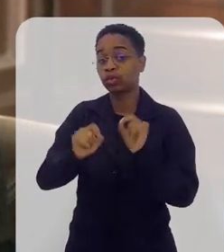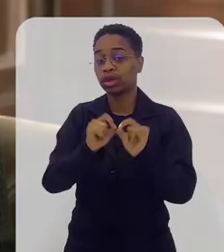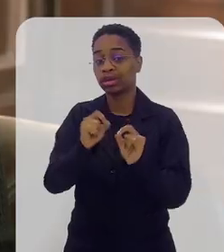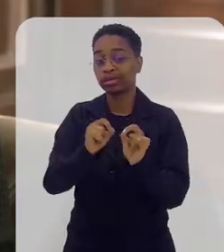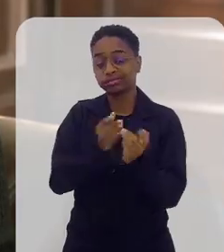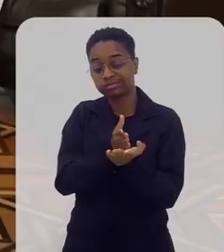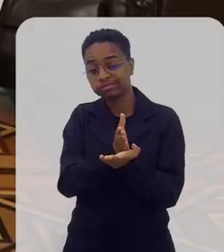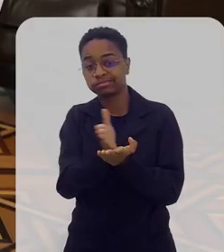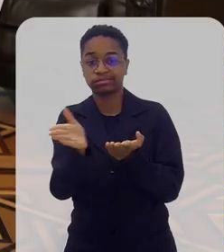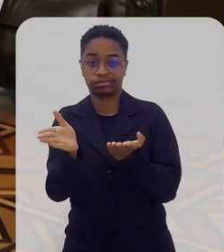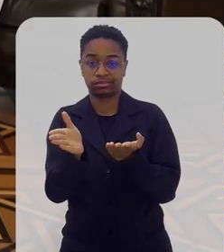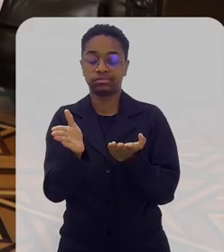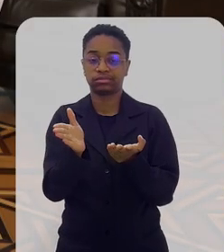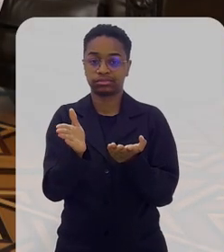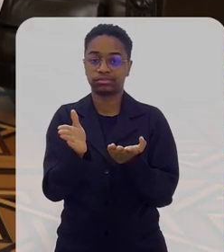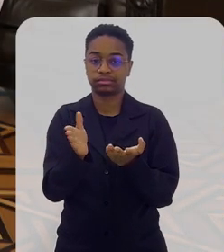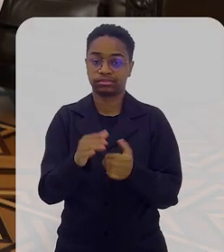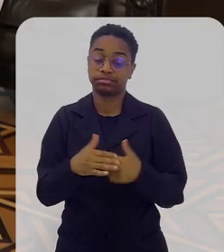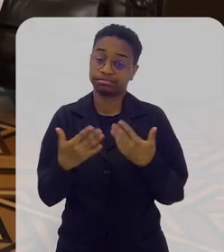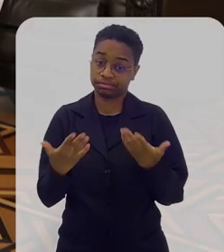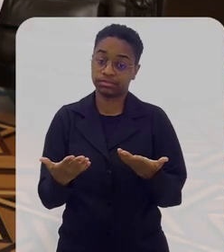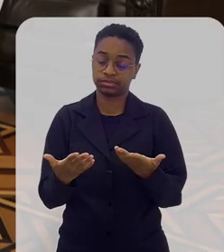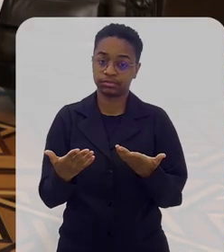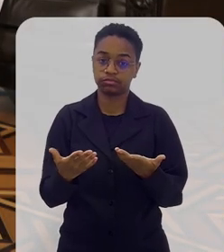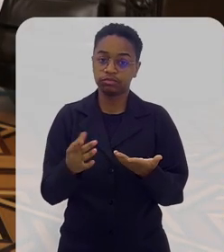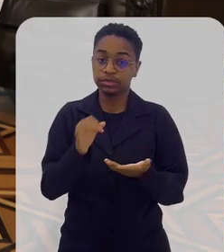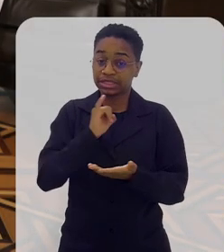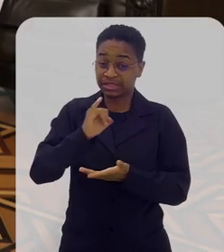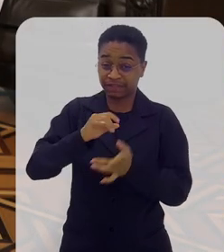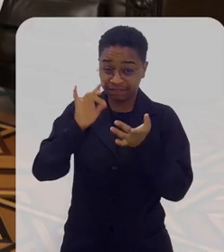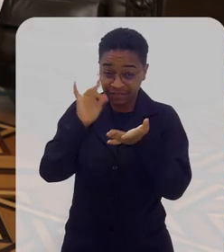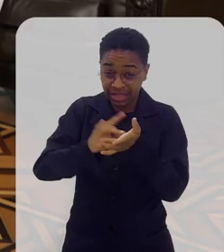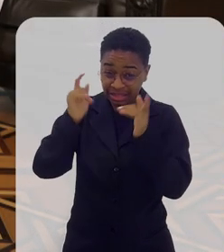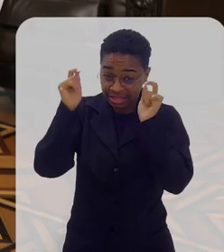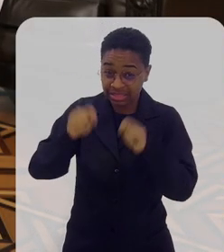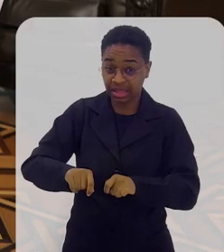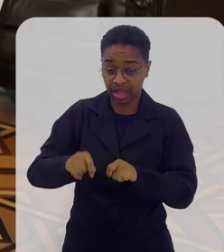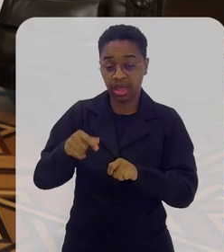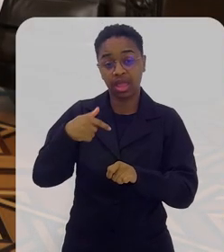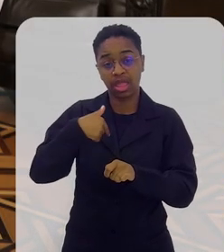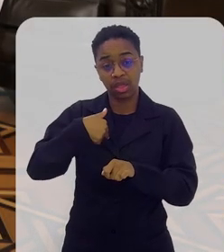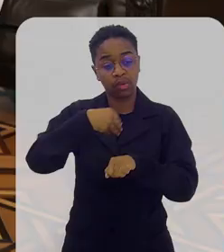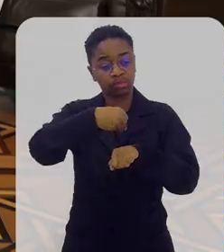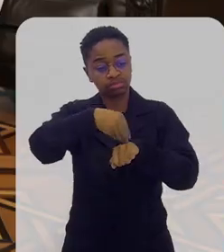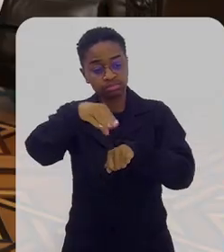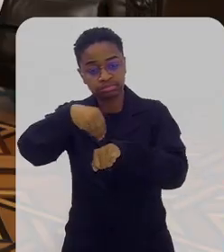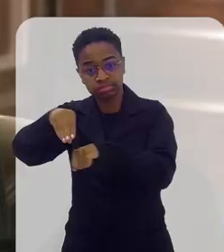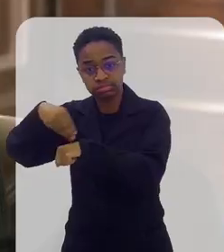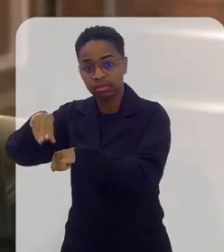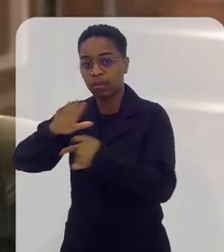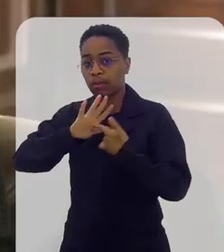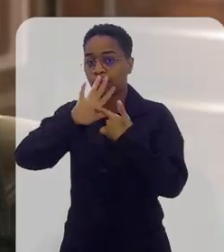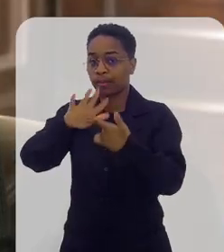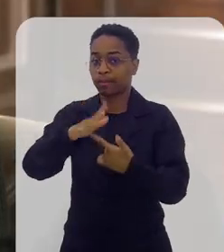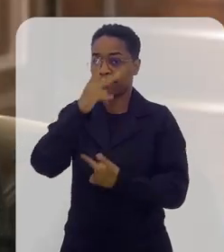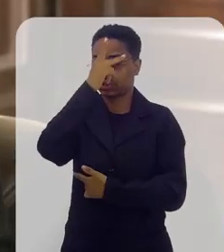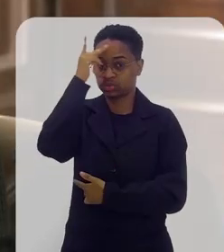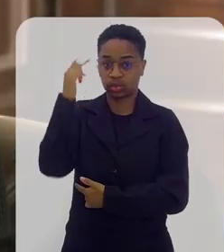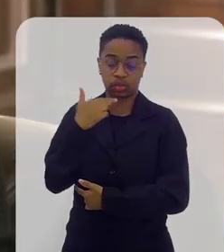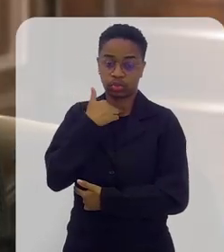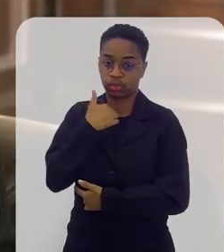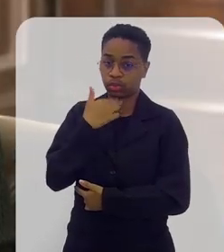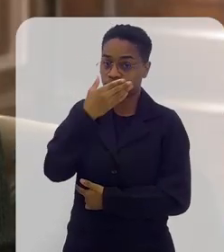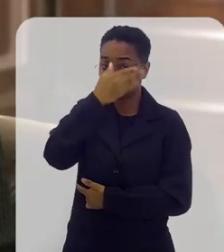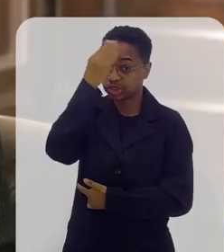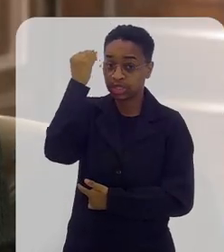perder. No mundo disso aí tudinho. Exatamente. Se eu pudesse, eu traria, sabe, a consciência às pessoas, para não esquecer das